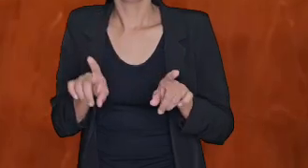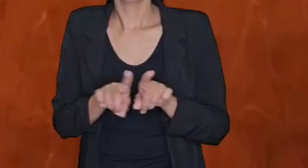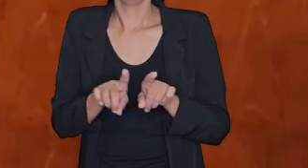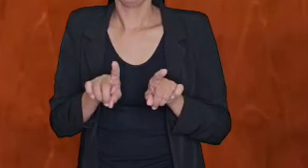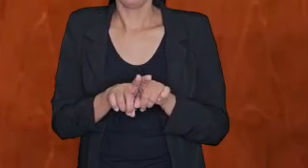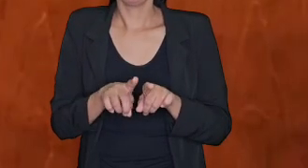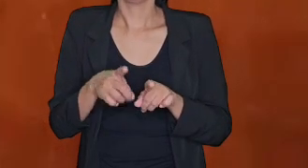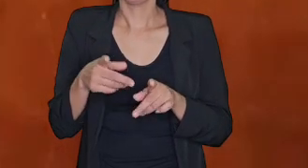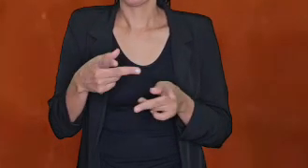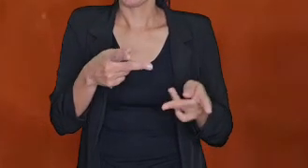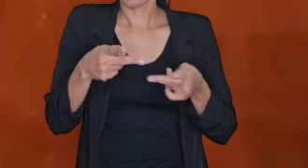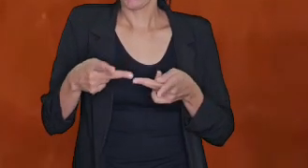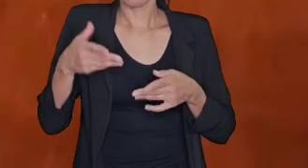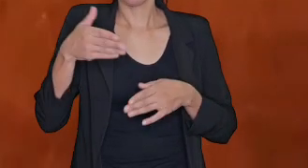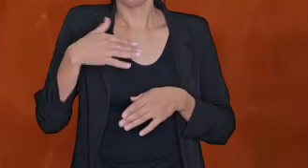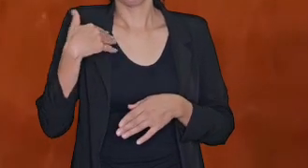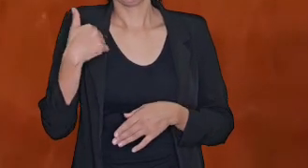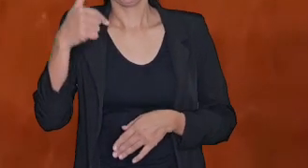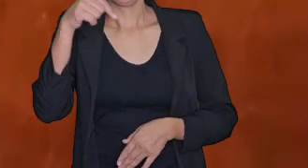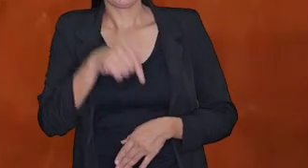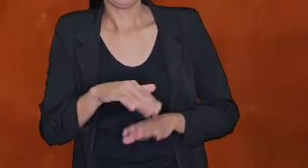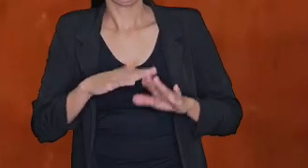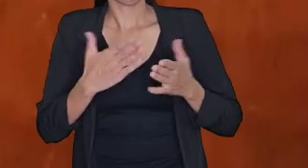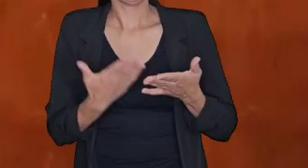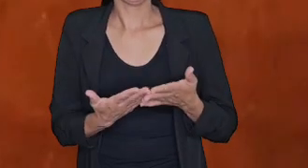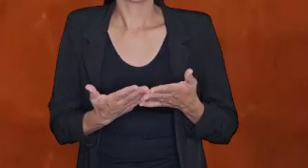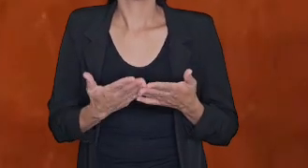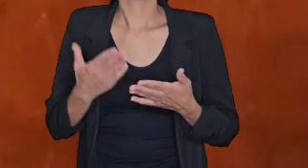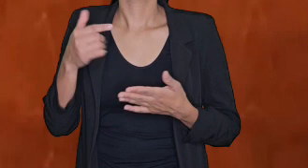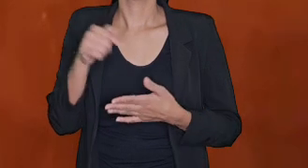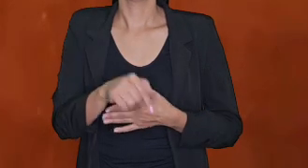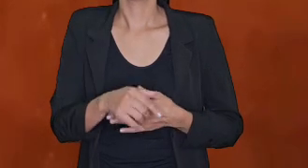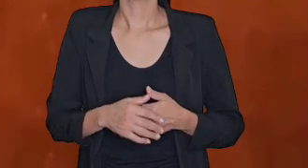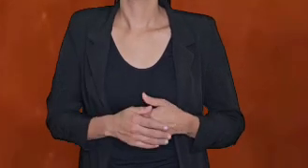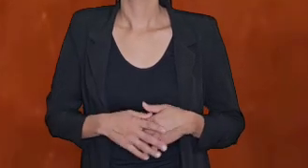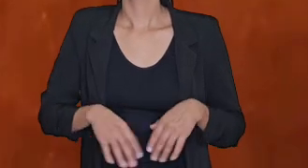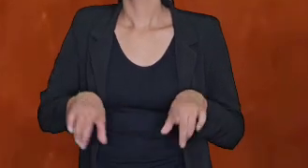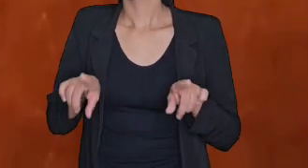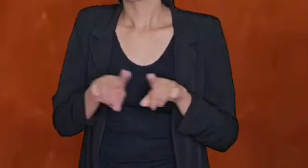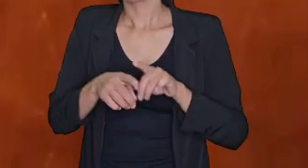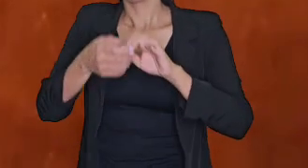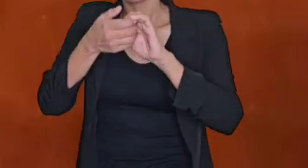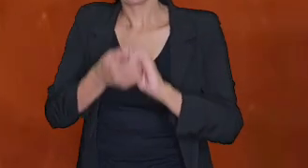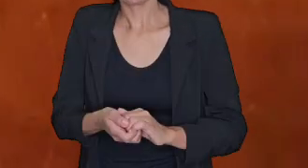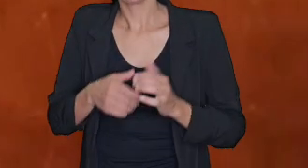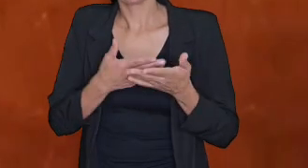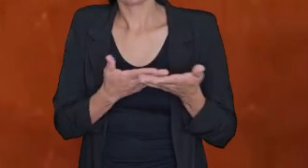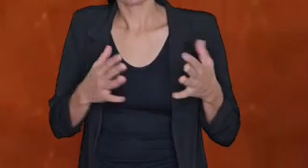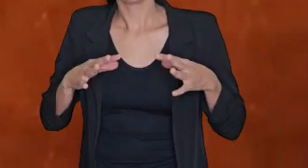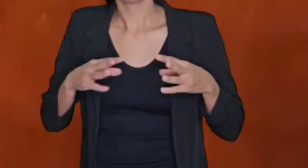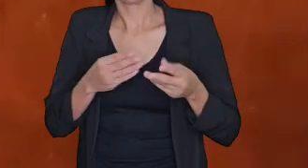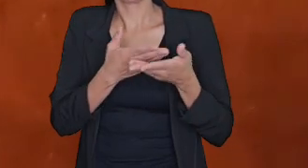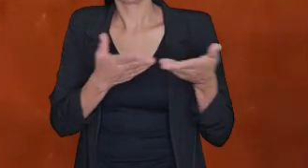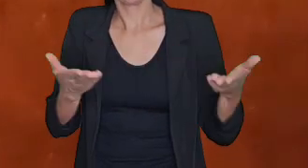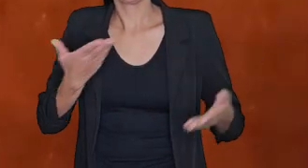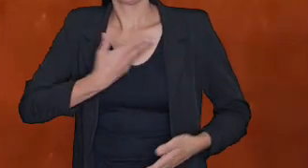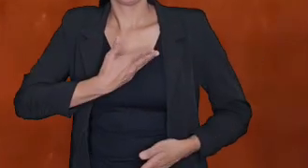Obrigado, professor Mairan. Gostaria de agradecer o convite efetuado pela escola aí